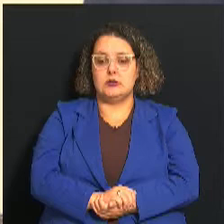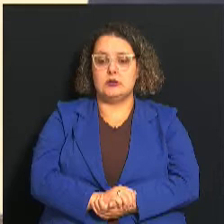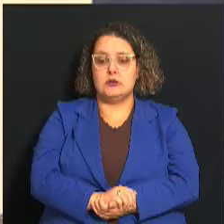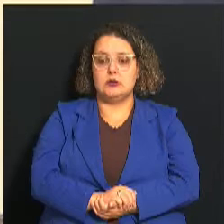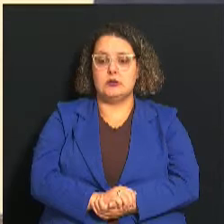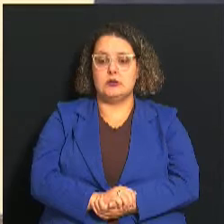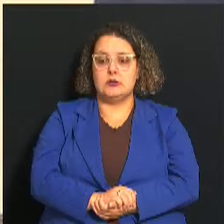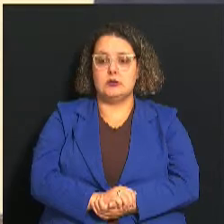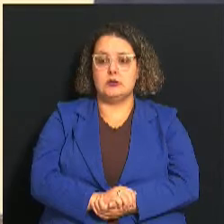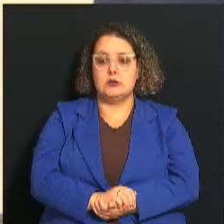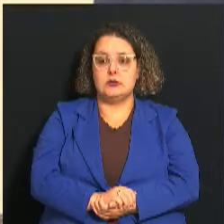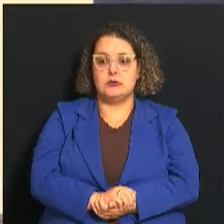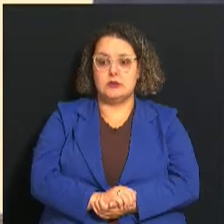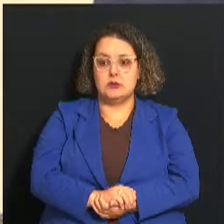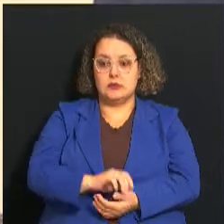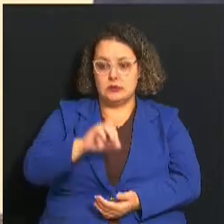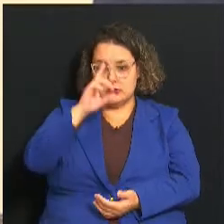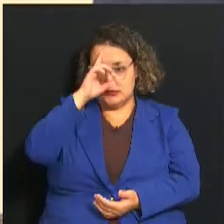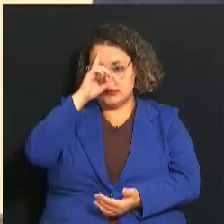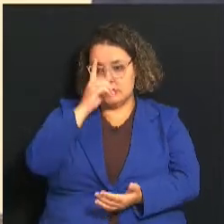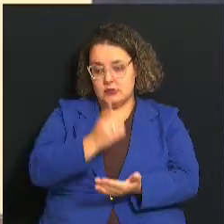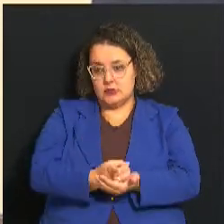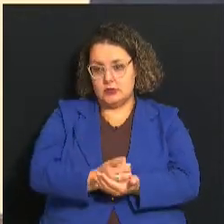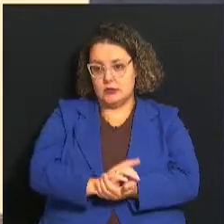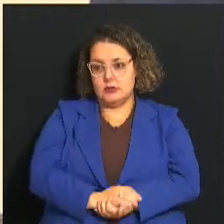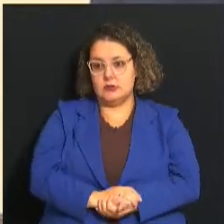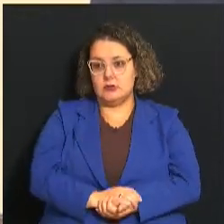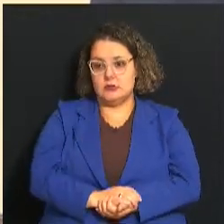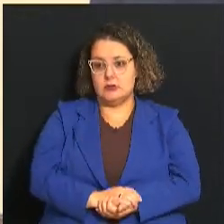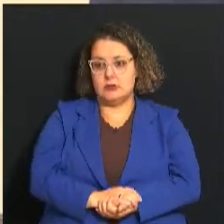da decisão, quer dizer, deixa eu achar aqui, ó.